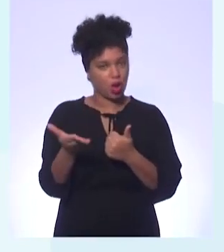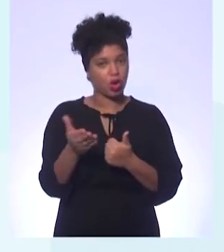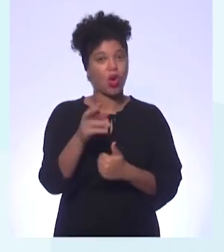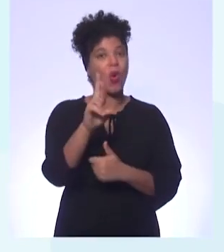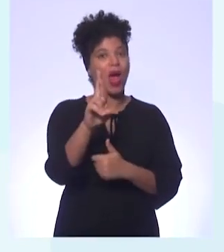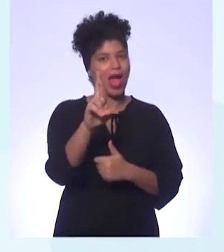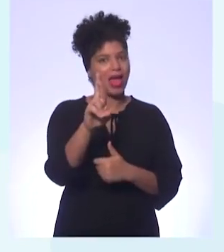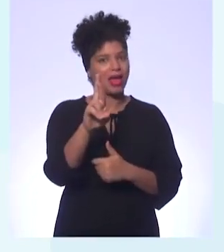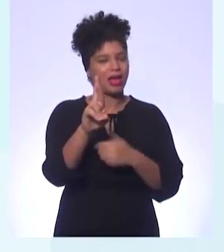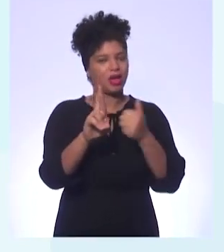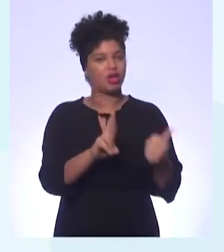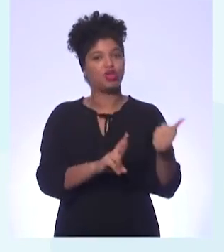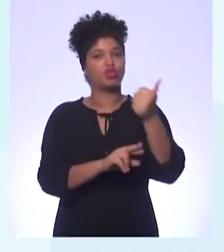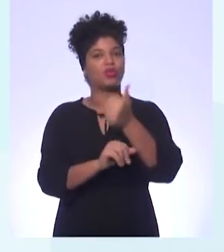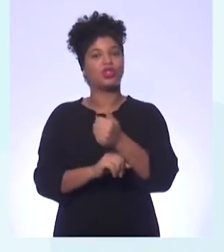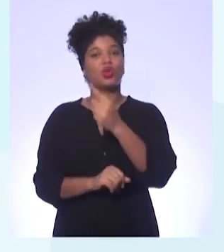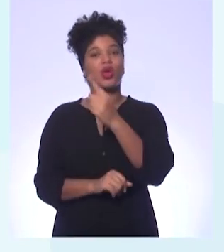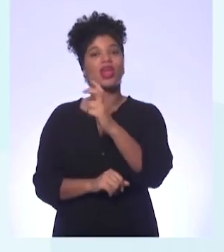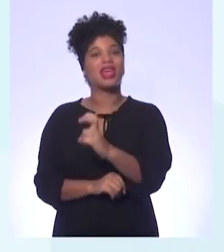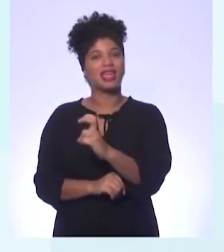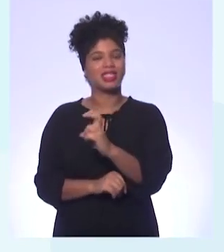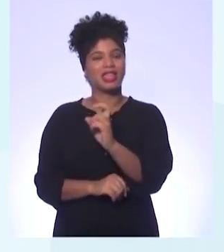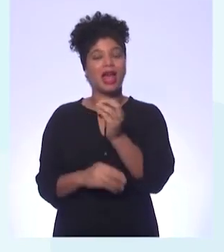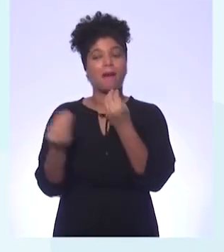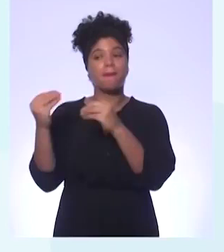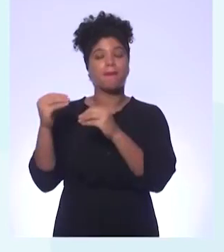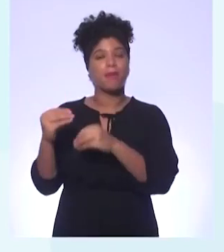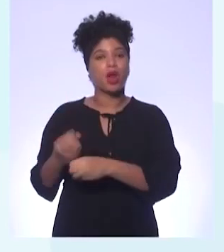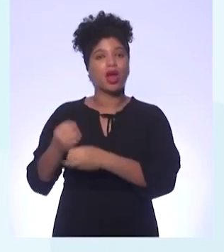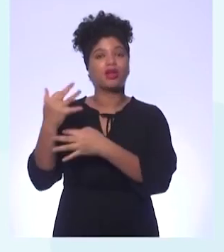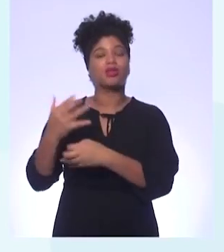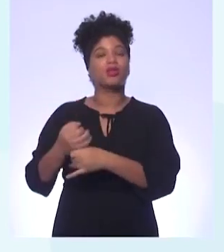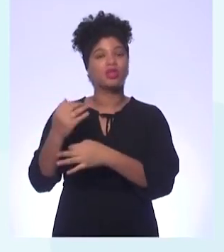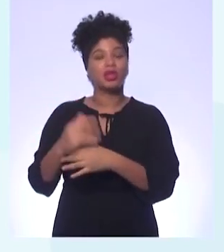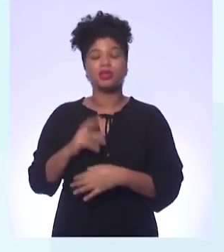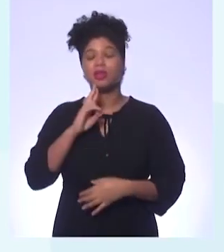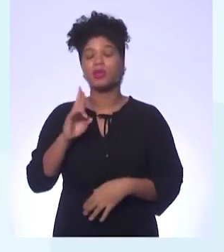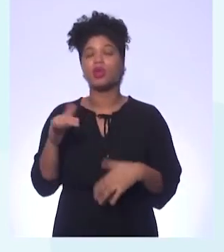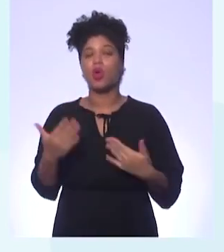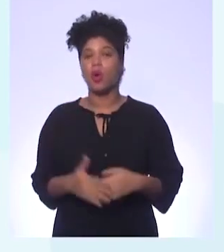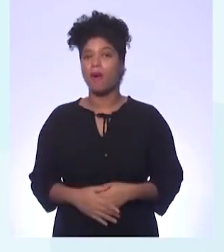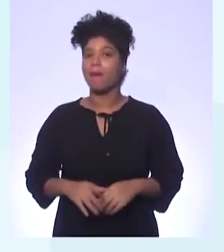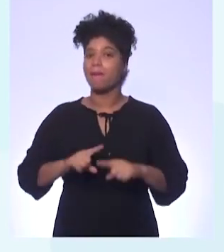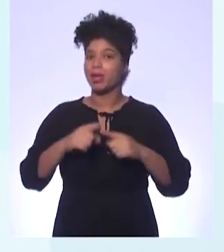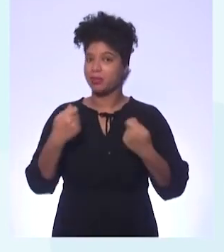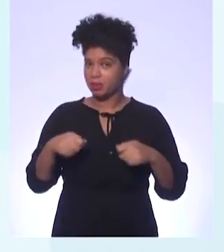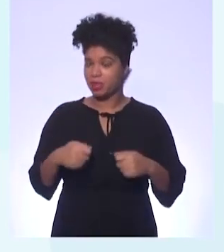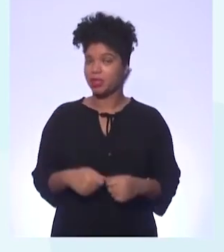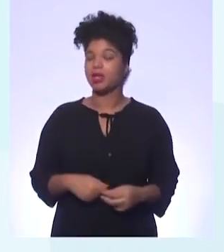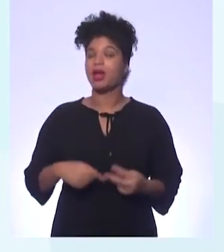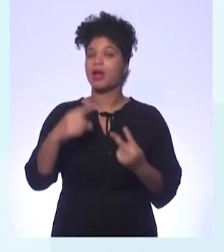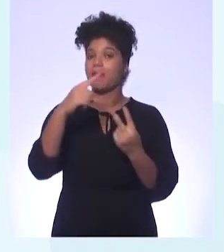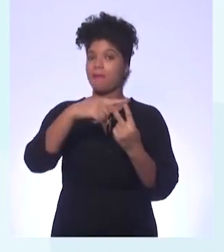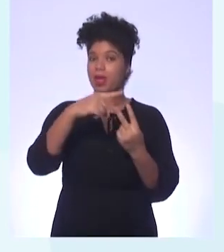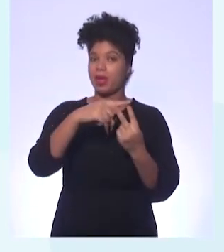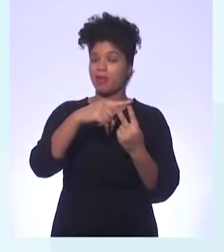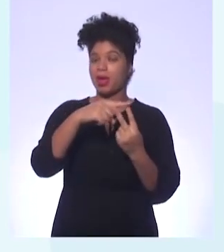vai colocar lá no chat para mim quanto dá esse comprimento. Lembrando que eu quero que você use o π como um valor aproximado de